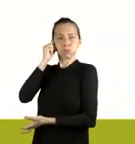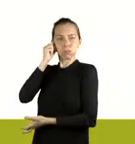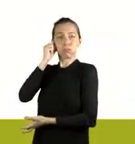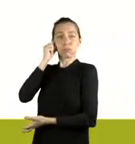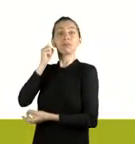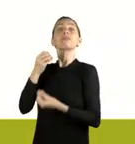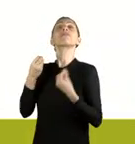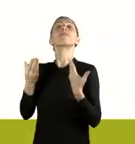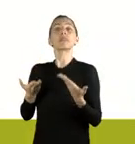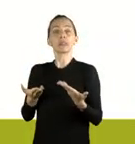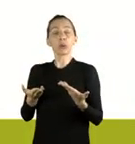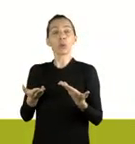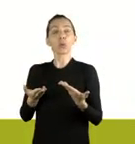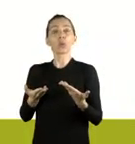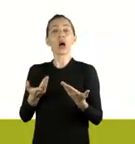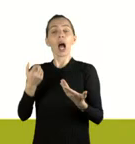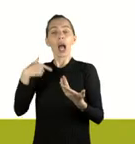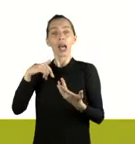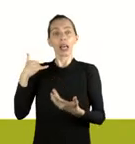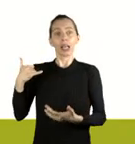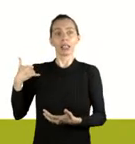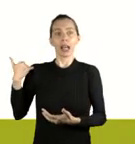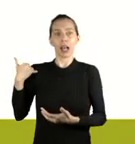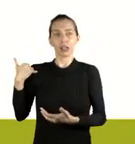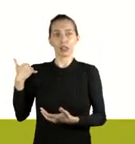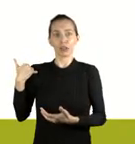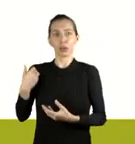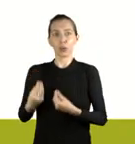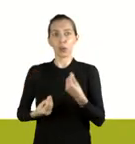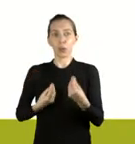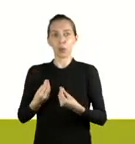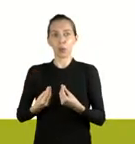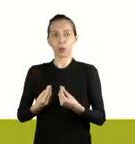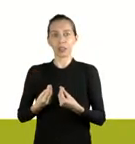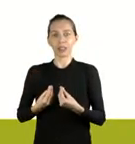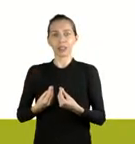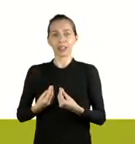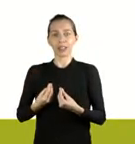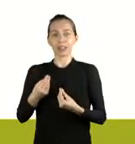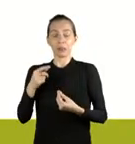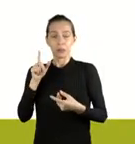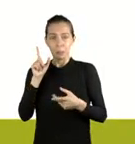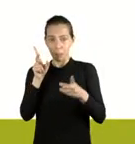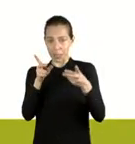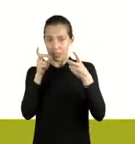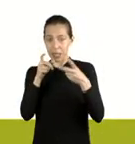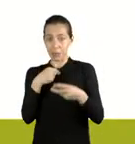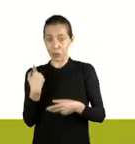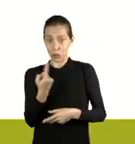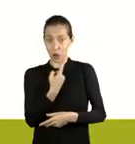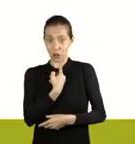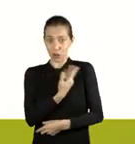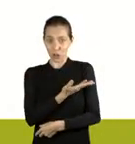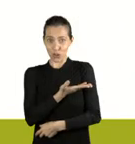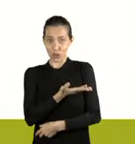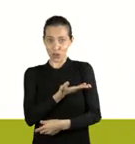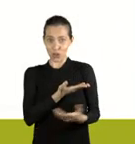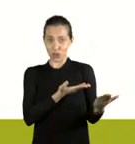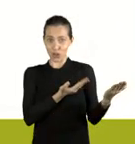Aqui, né, você vê a idade. Então a gente percebe o quê? Enquanto você é jovem, é momento